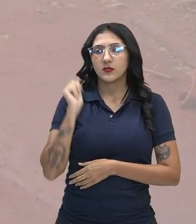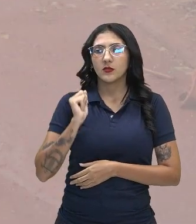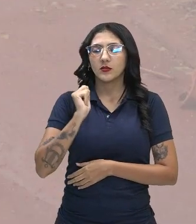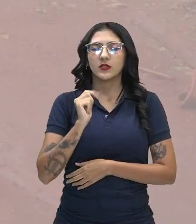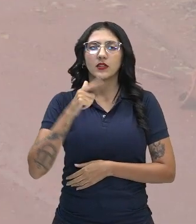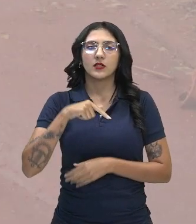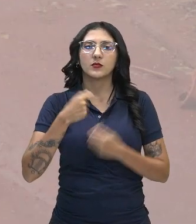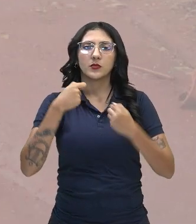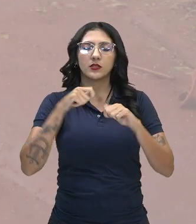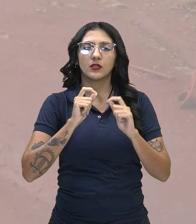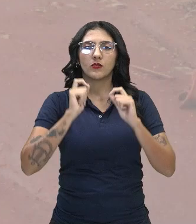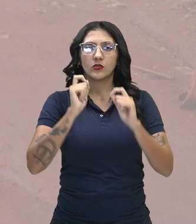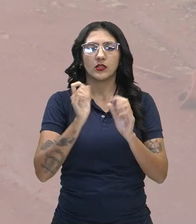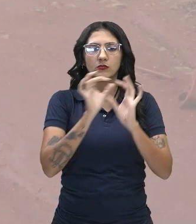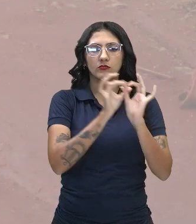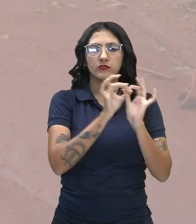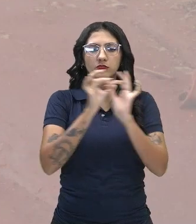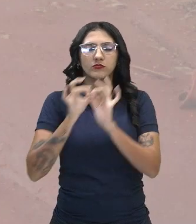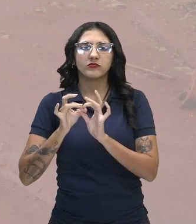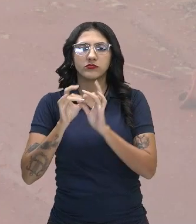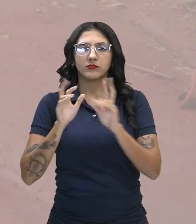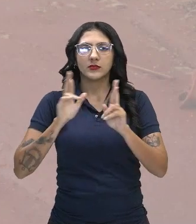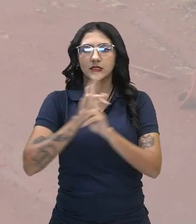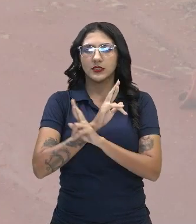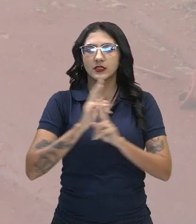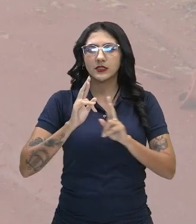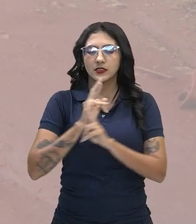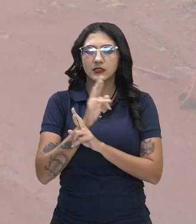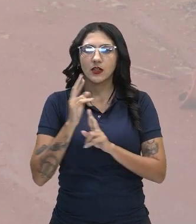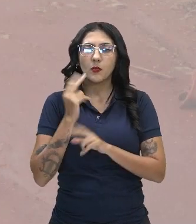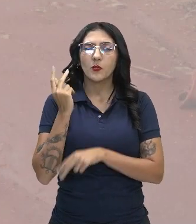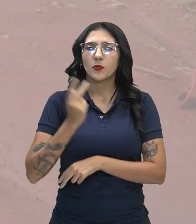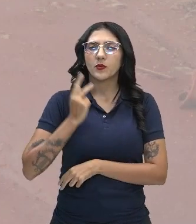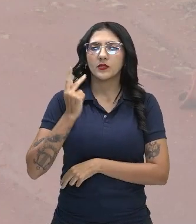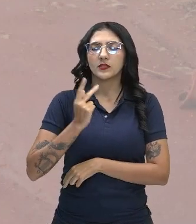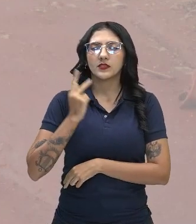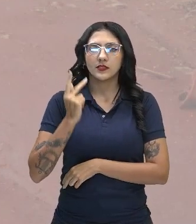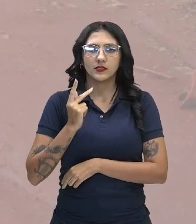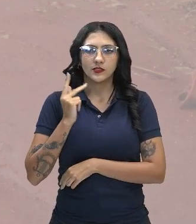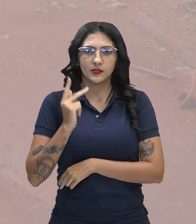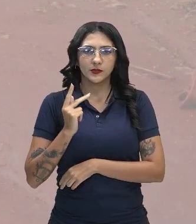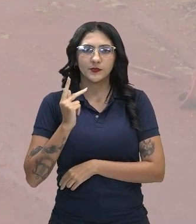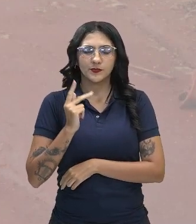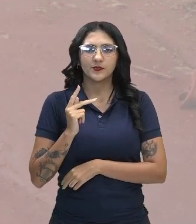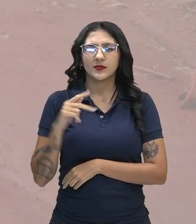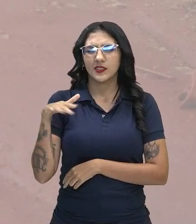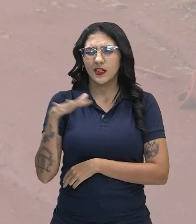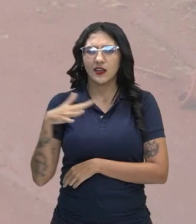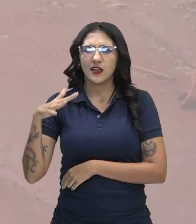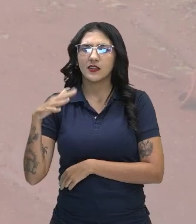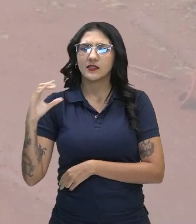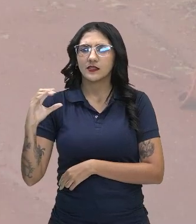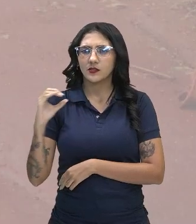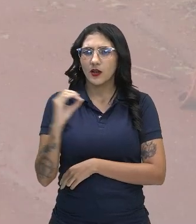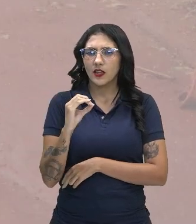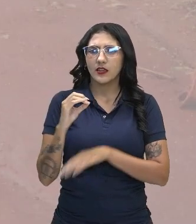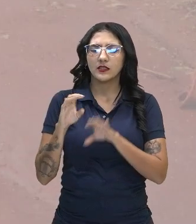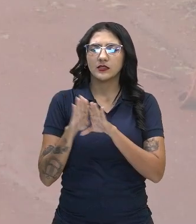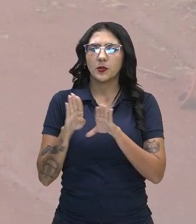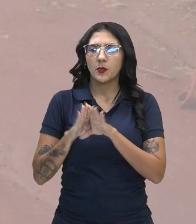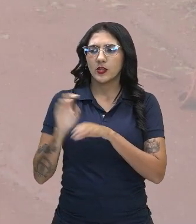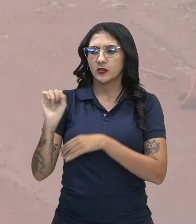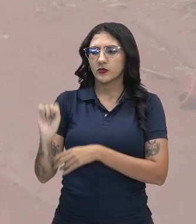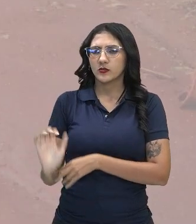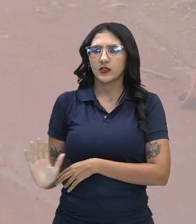do eixo central, do eixo político e econômico do país, né, que era ali o centro-oeste, o sudeste. Então, a gente